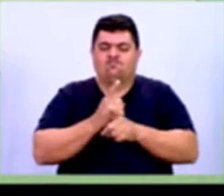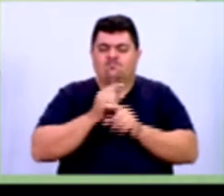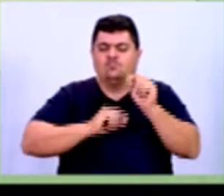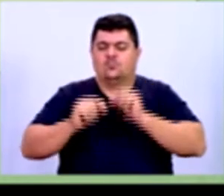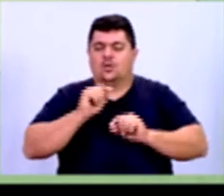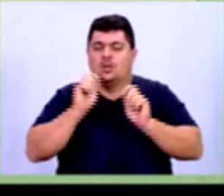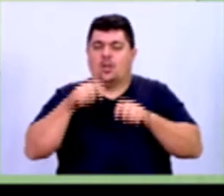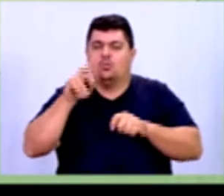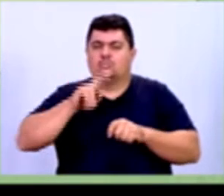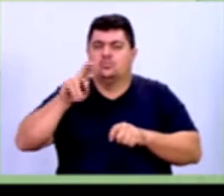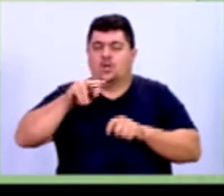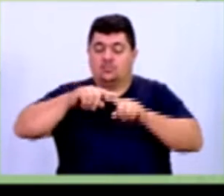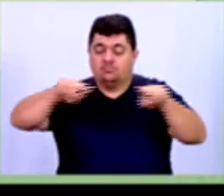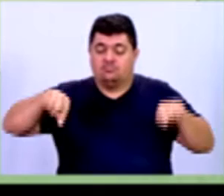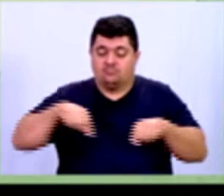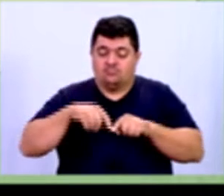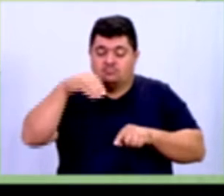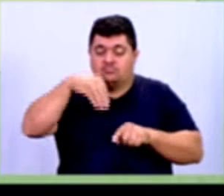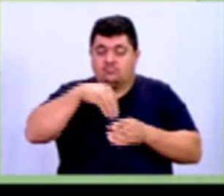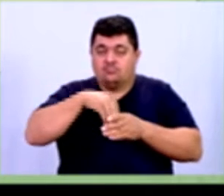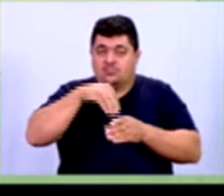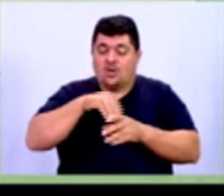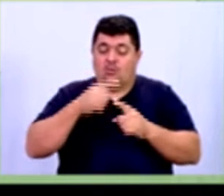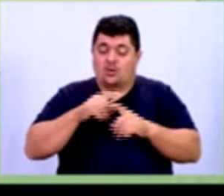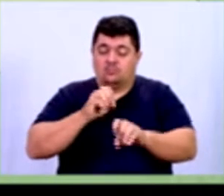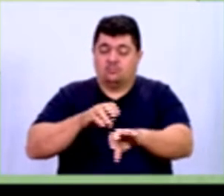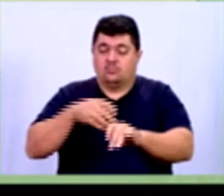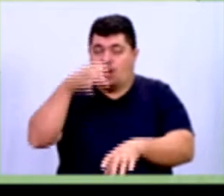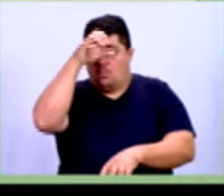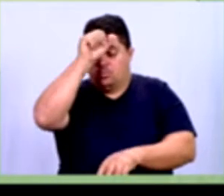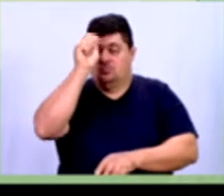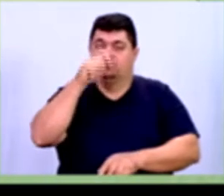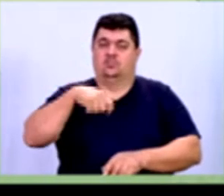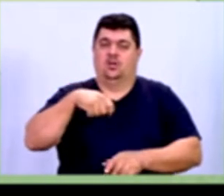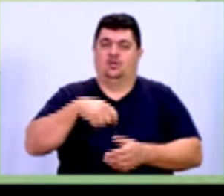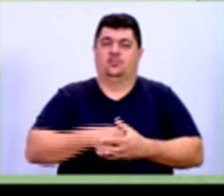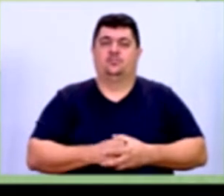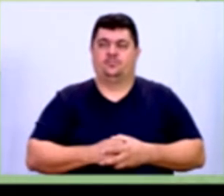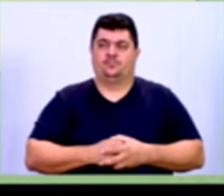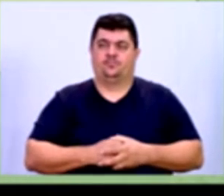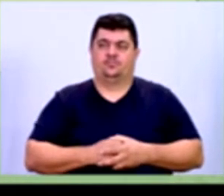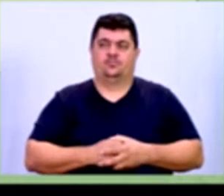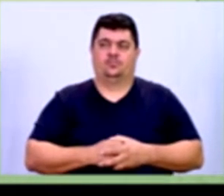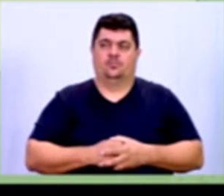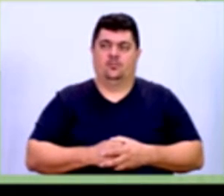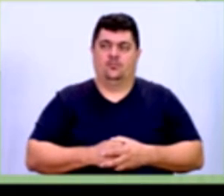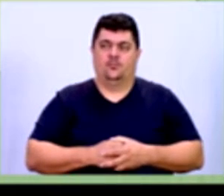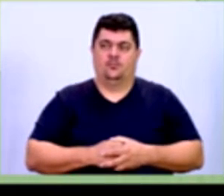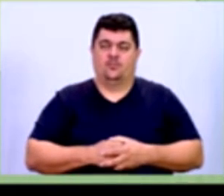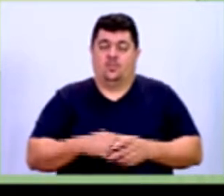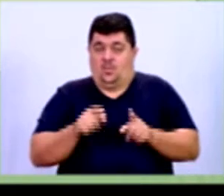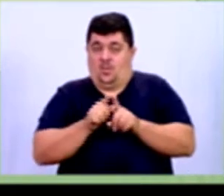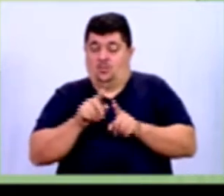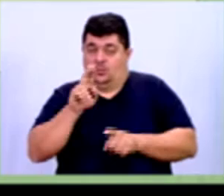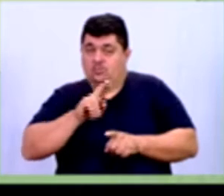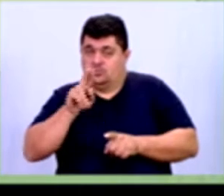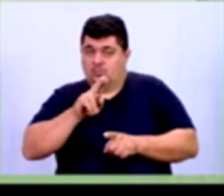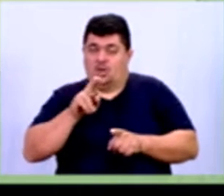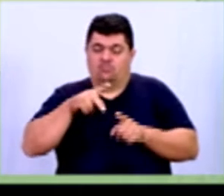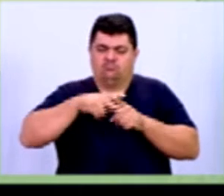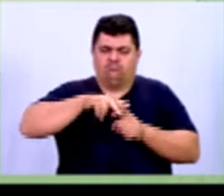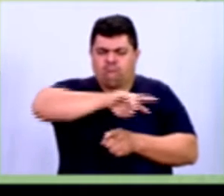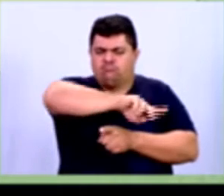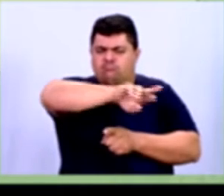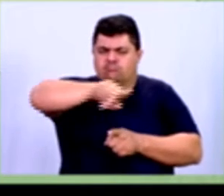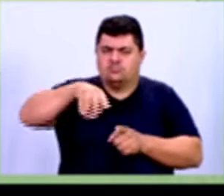pedagógicos adequados para a alfabetização de jovens e adultos. E reconhecer as ferramentas tecnológicas que